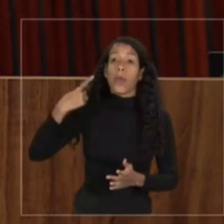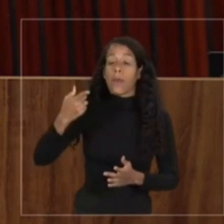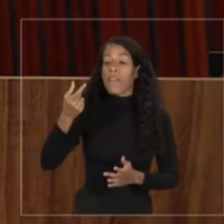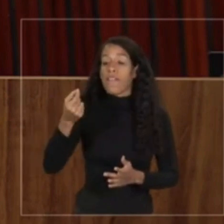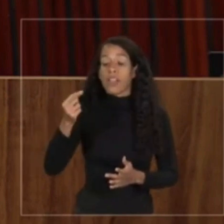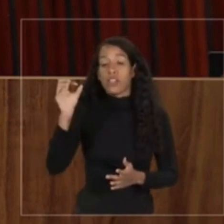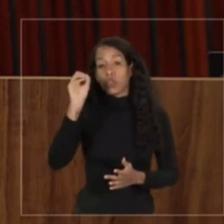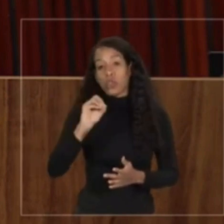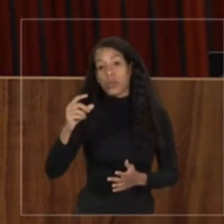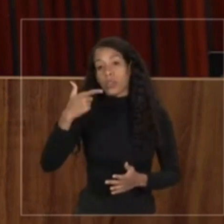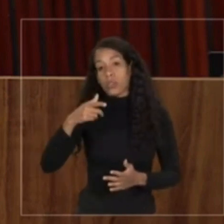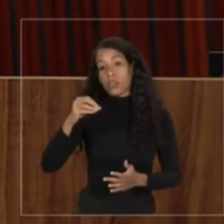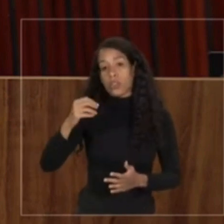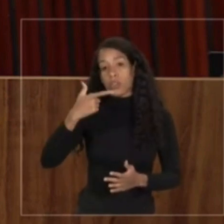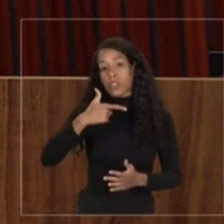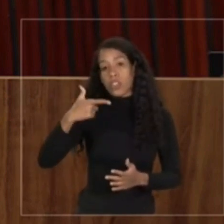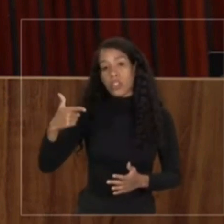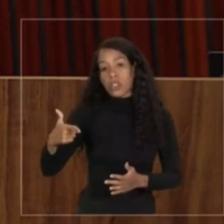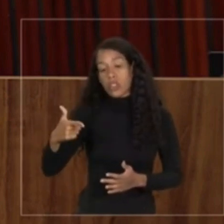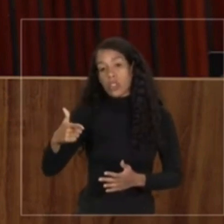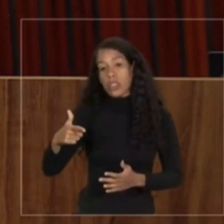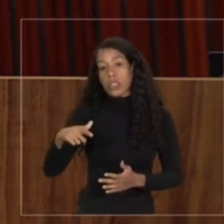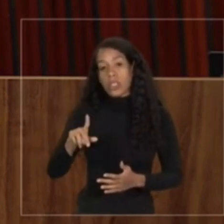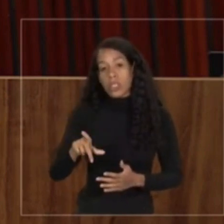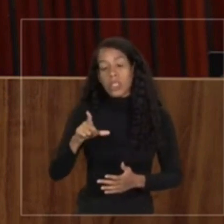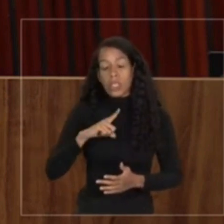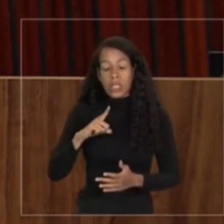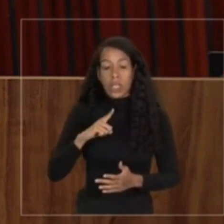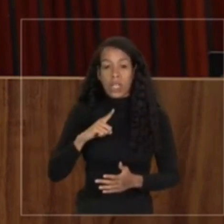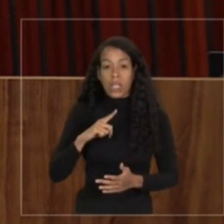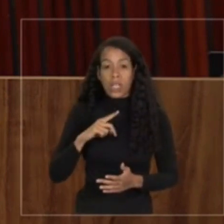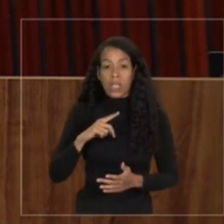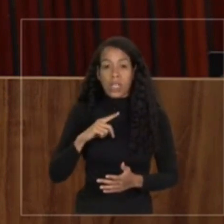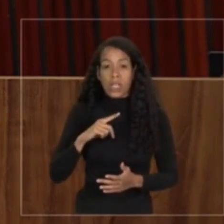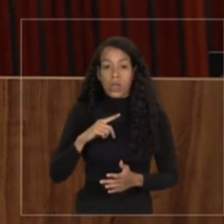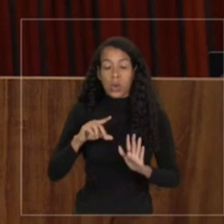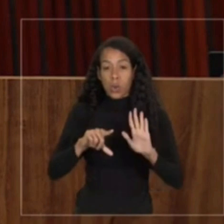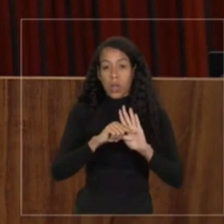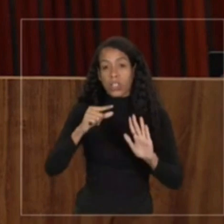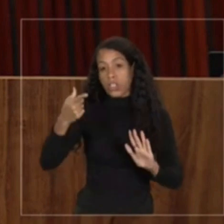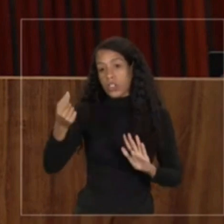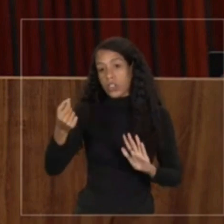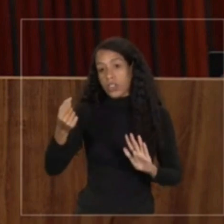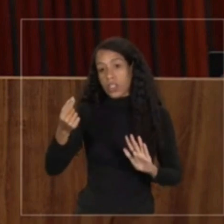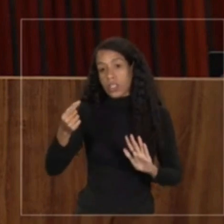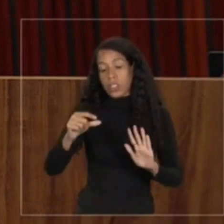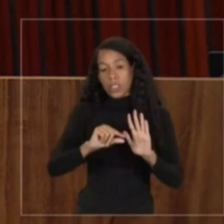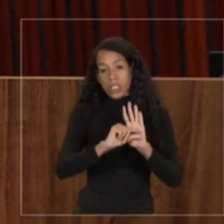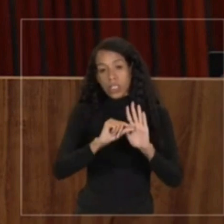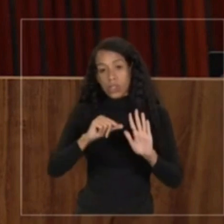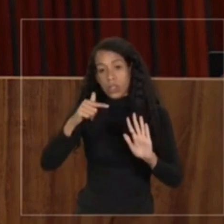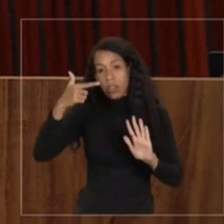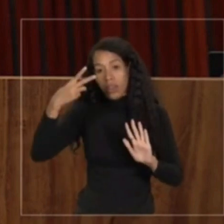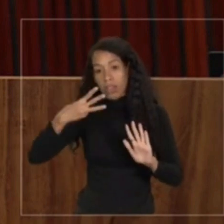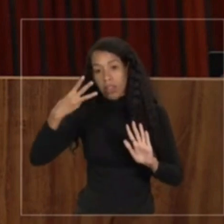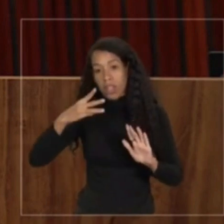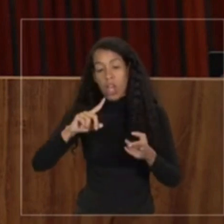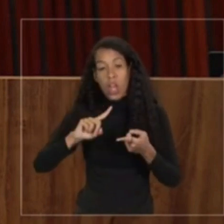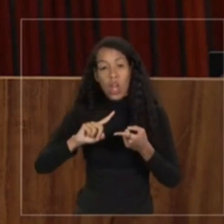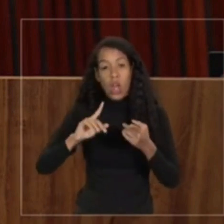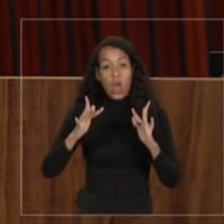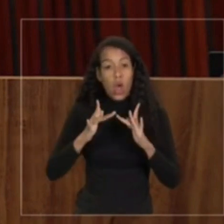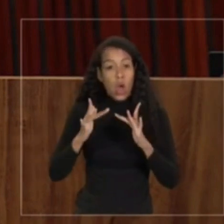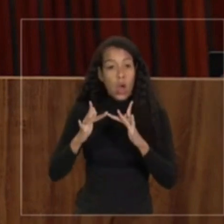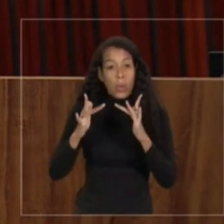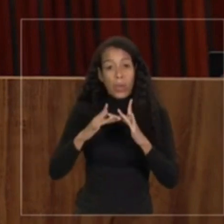de outubro de 2022. Incide, assim, o artigo 20, inciso 3, combinado com o